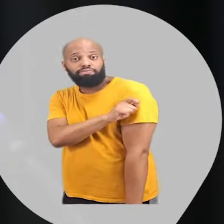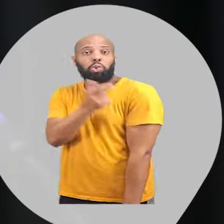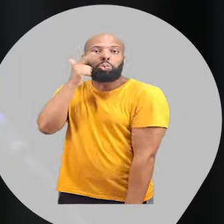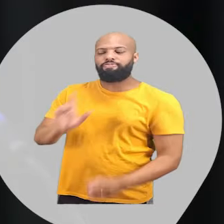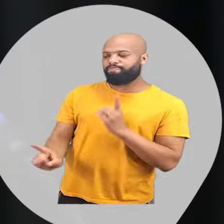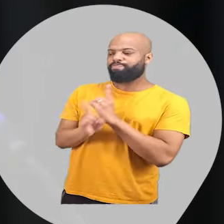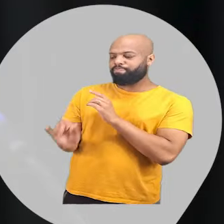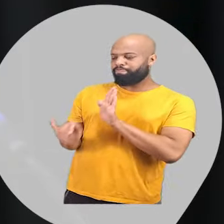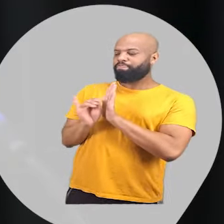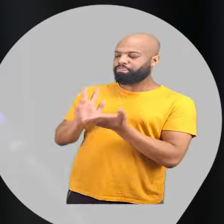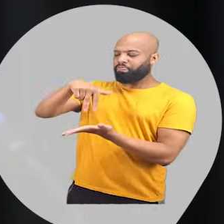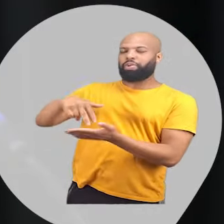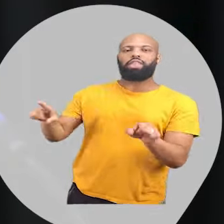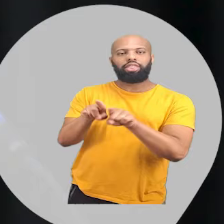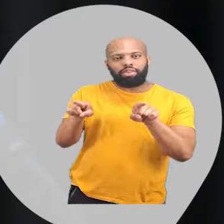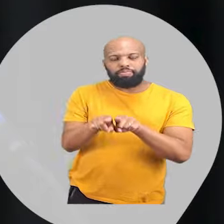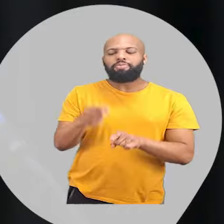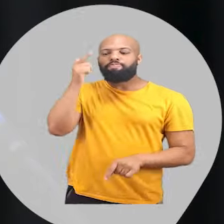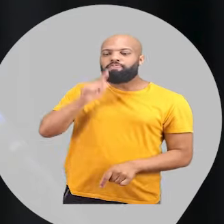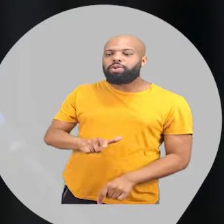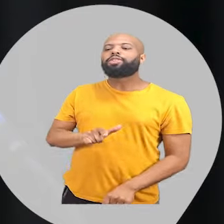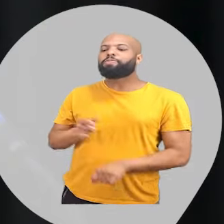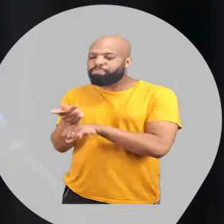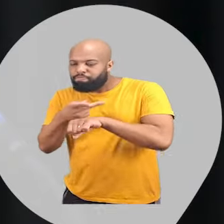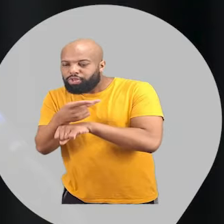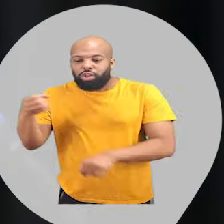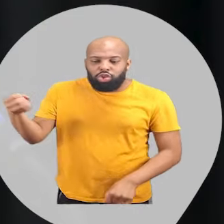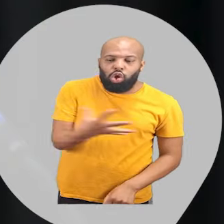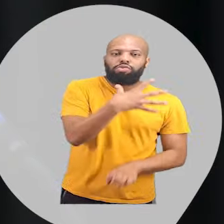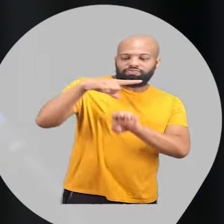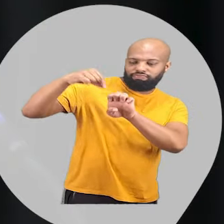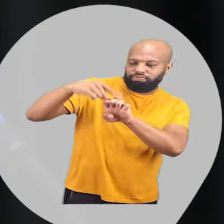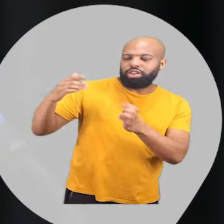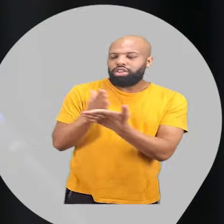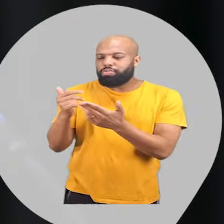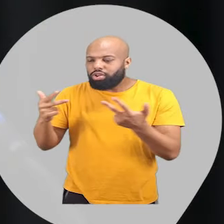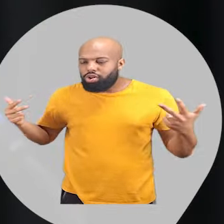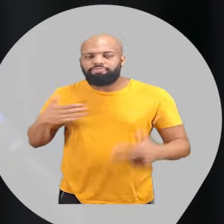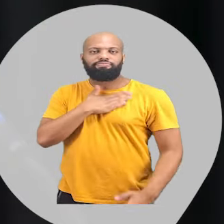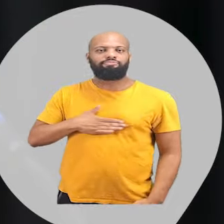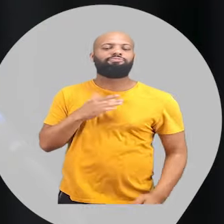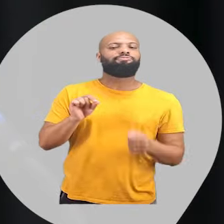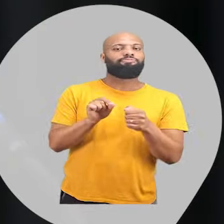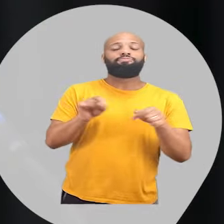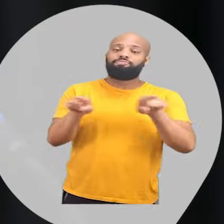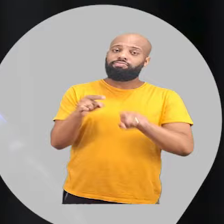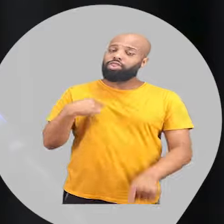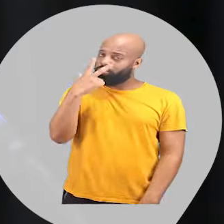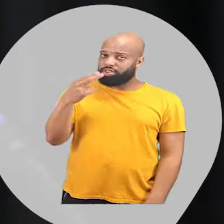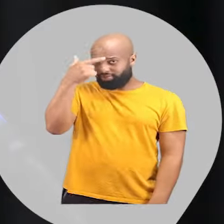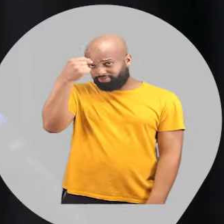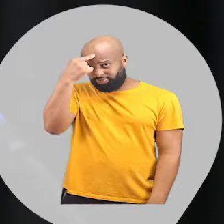aluno a se encontrar e até buscar um novo empreendimento alguma coisa que ele gosta de fazer então